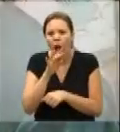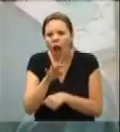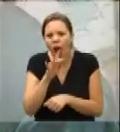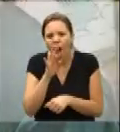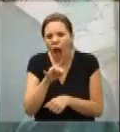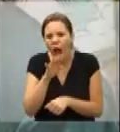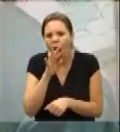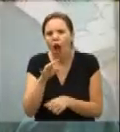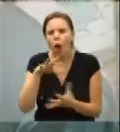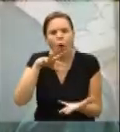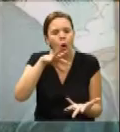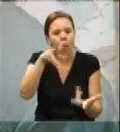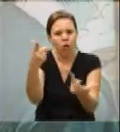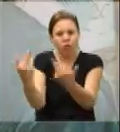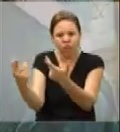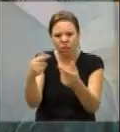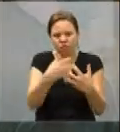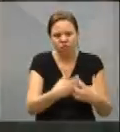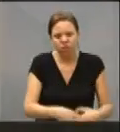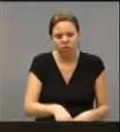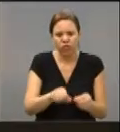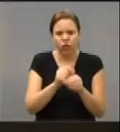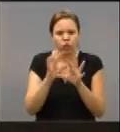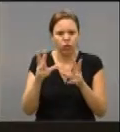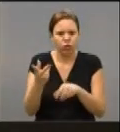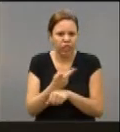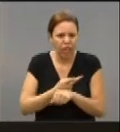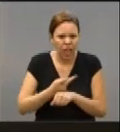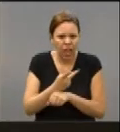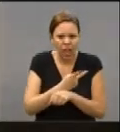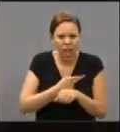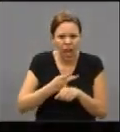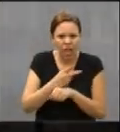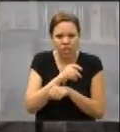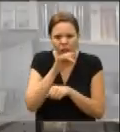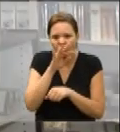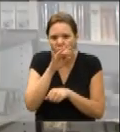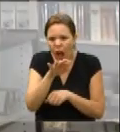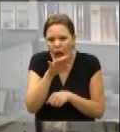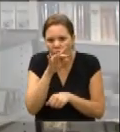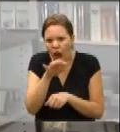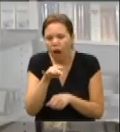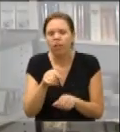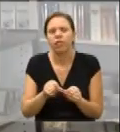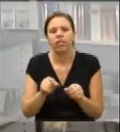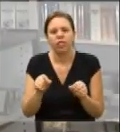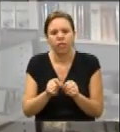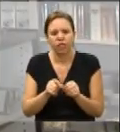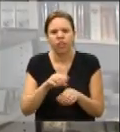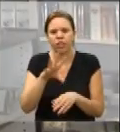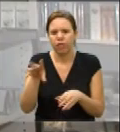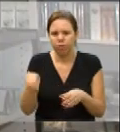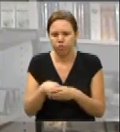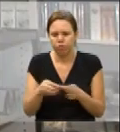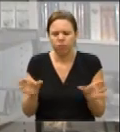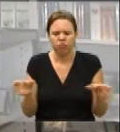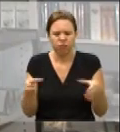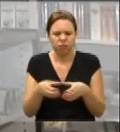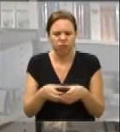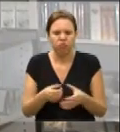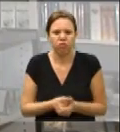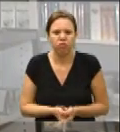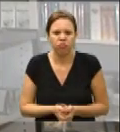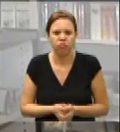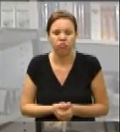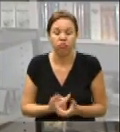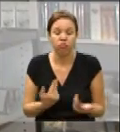funciona dessa forma, Então todos caçam dragões nesse universo de fantasia e ele faz parte de uma tripulação que é